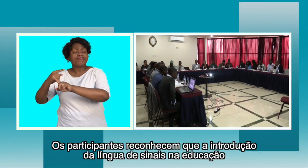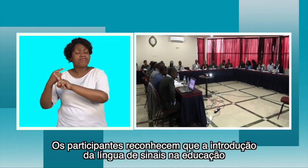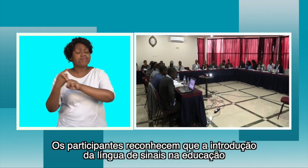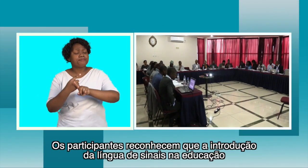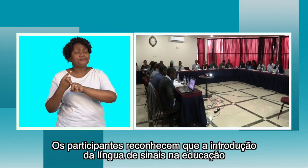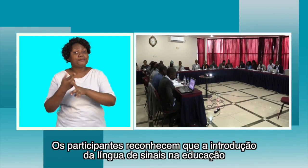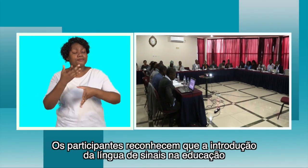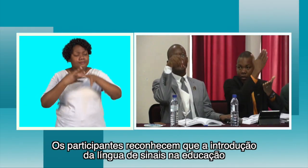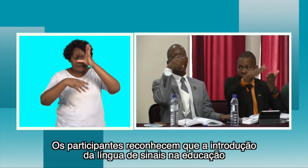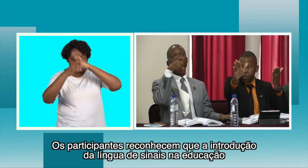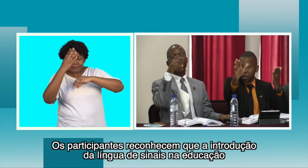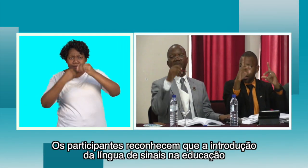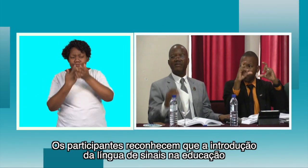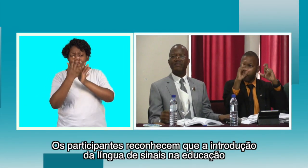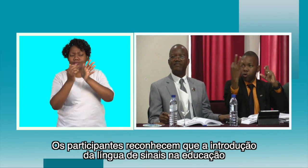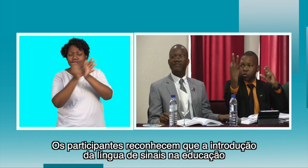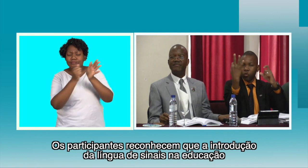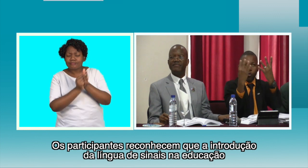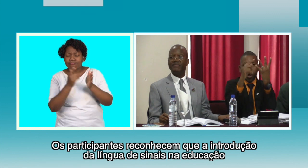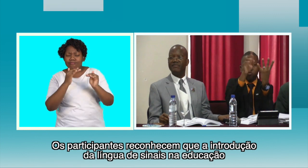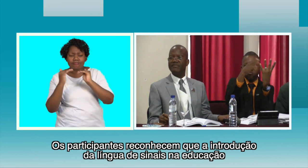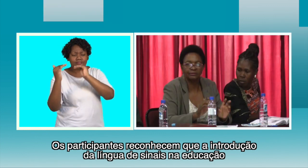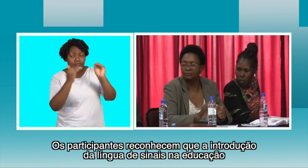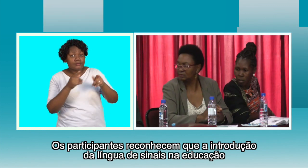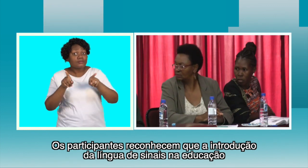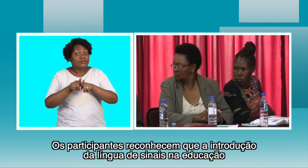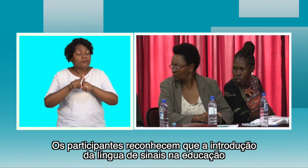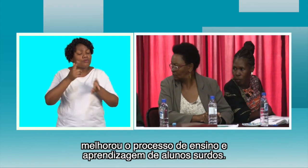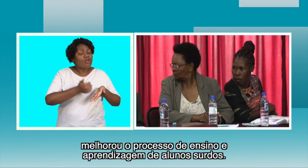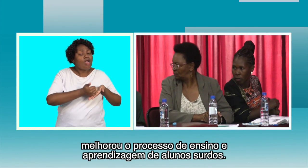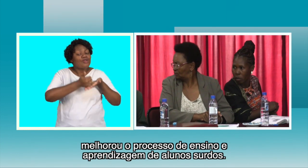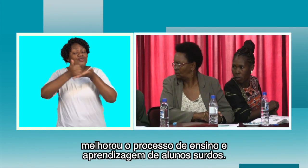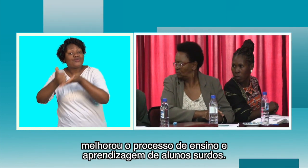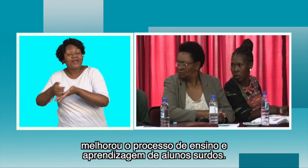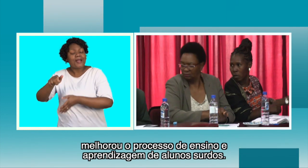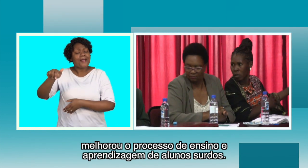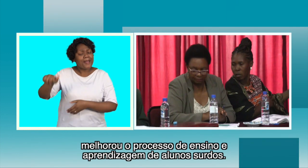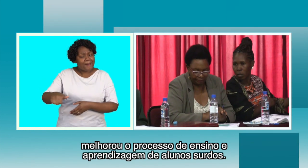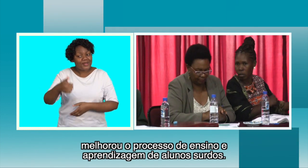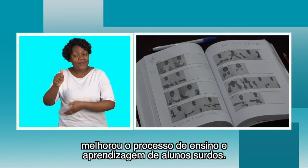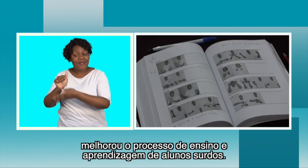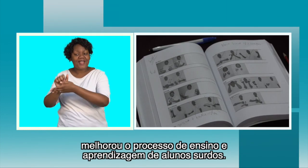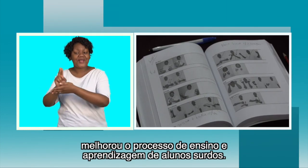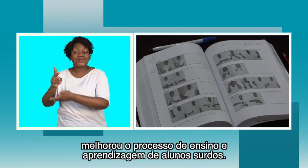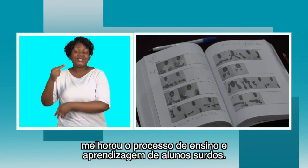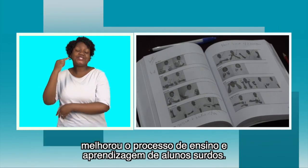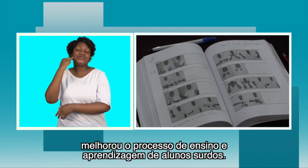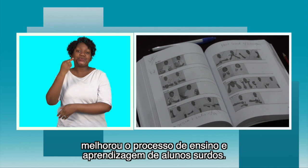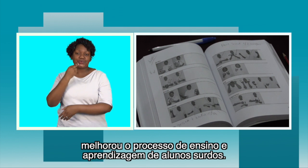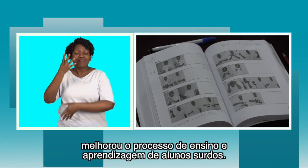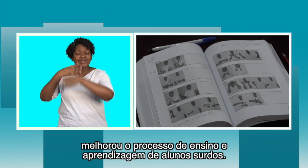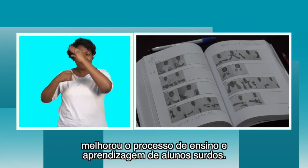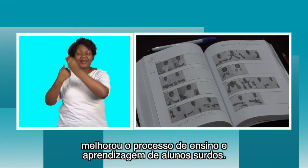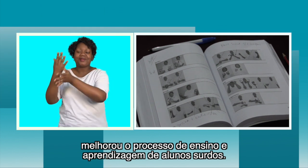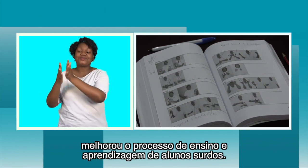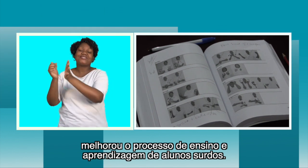Os participantes reconhecem que a introdução da língua de sinais na educação melhorou o processo de ensino e aprendizagem de